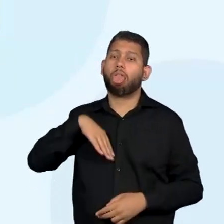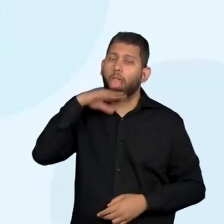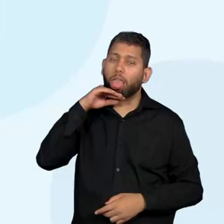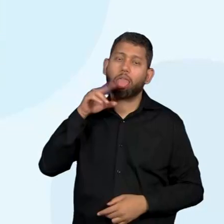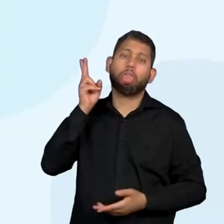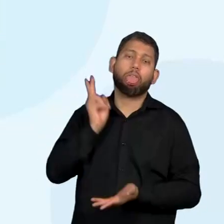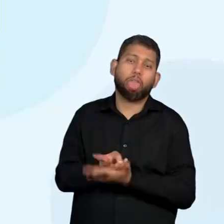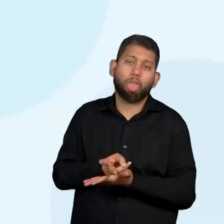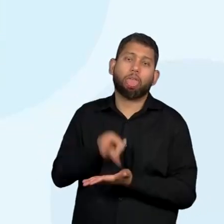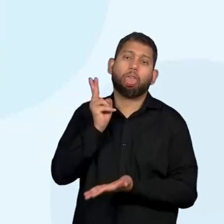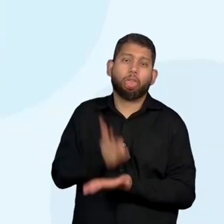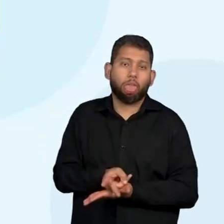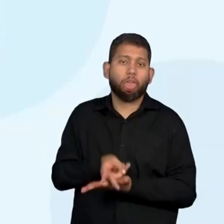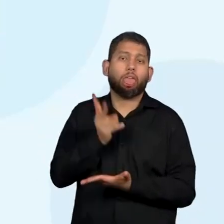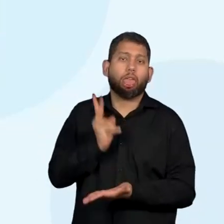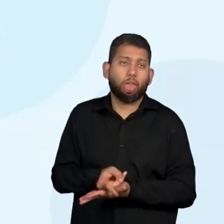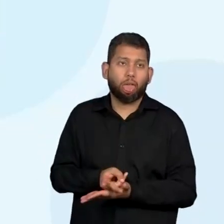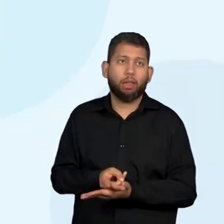Mesmice